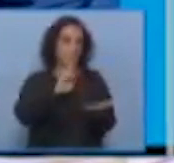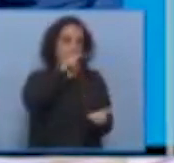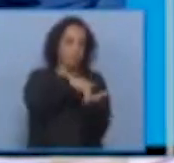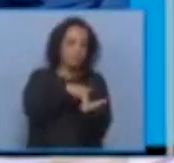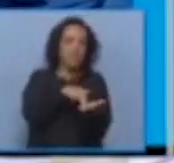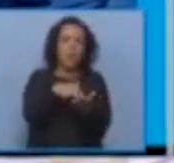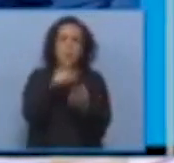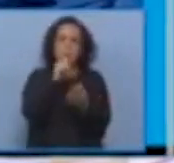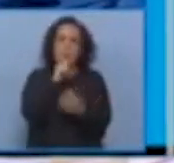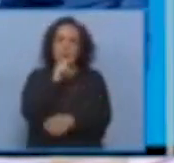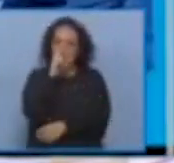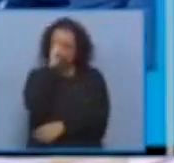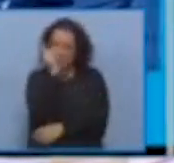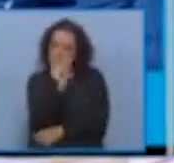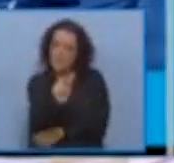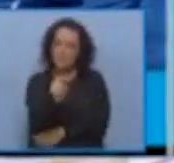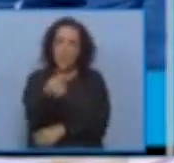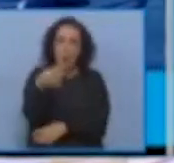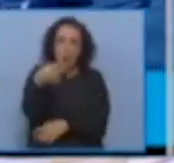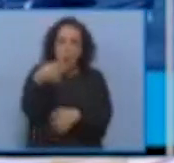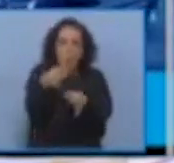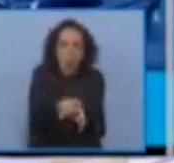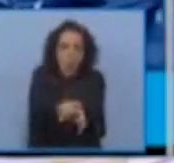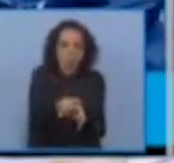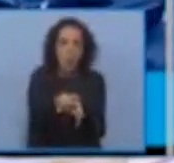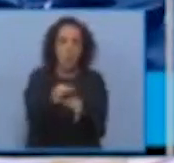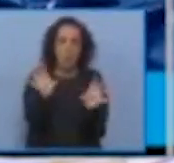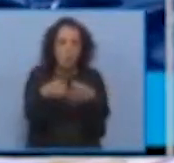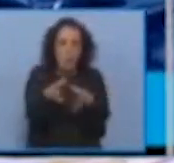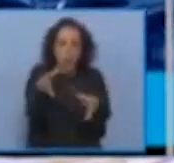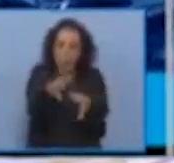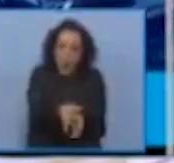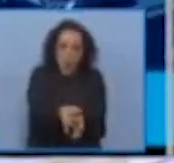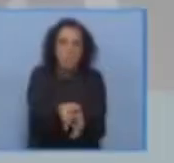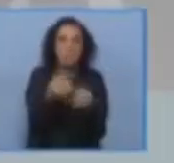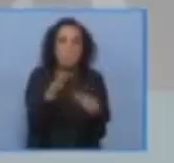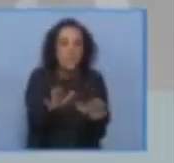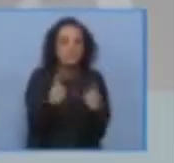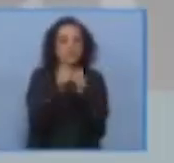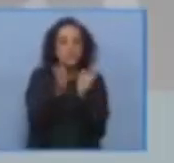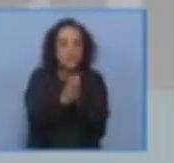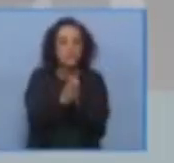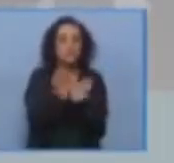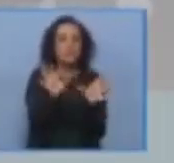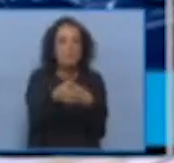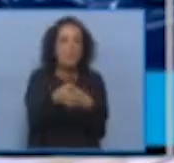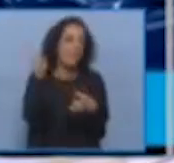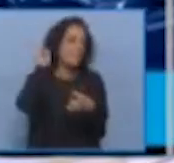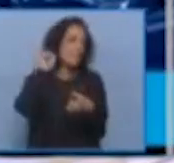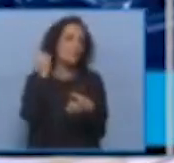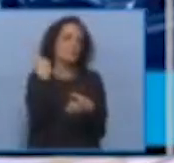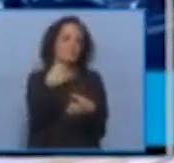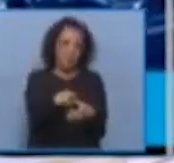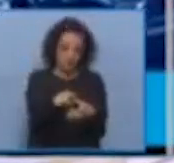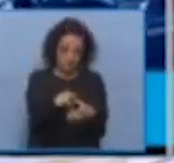casos. Pode ir em busca de comunidades muito pequenas, mas todas as comunidades têm um valor importantíssimo